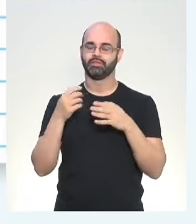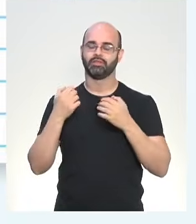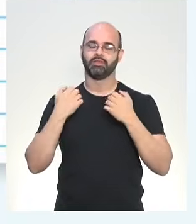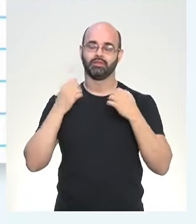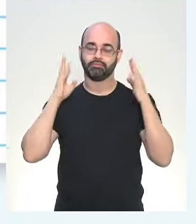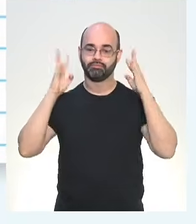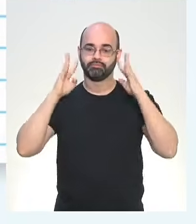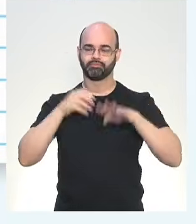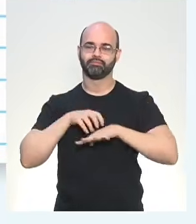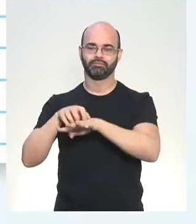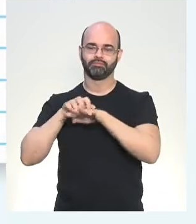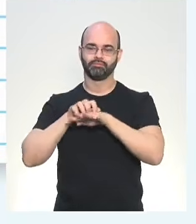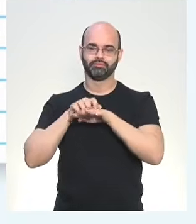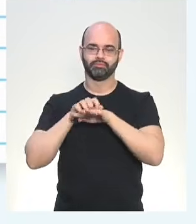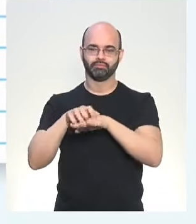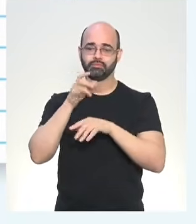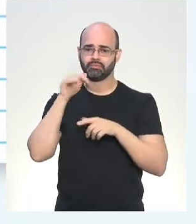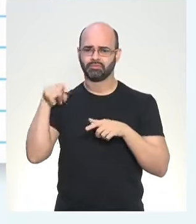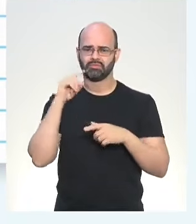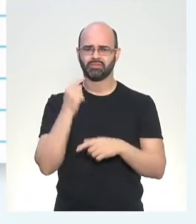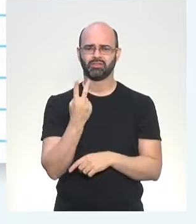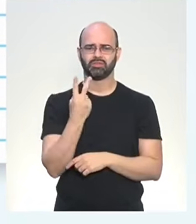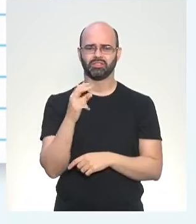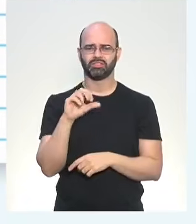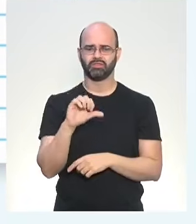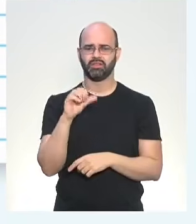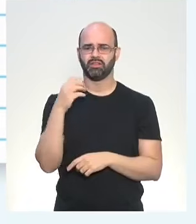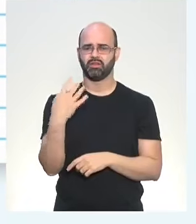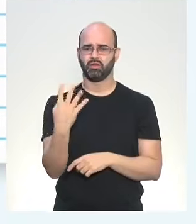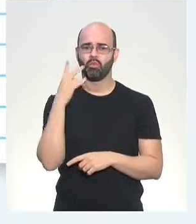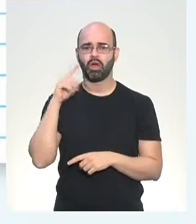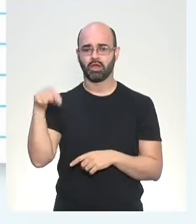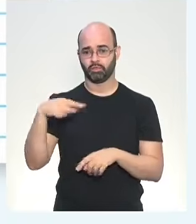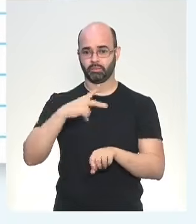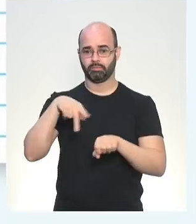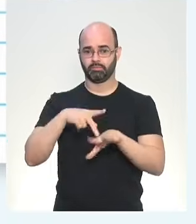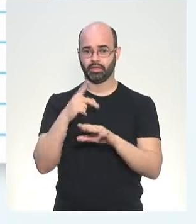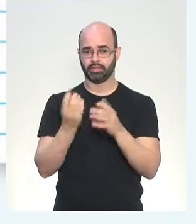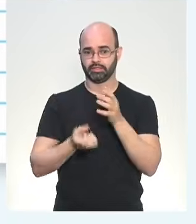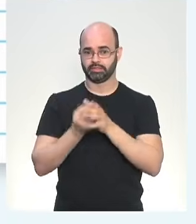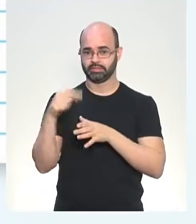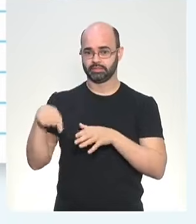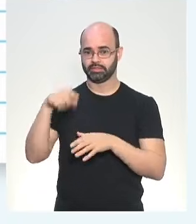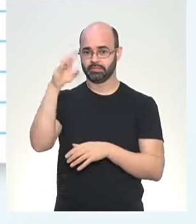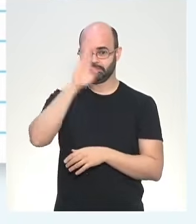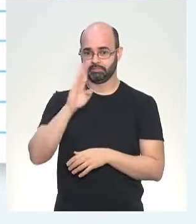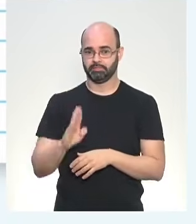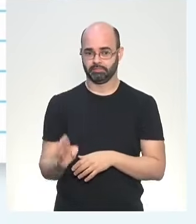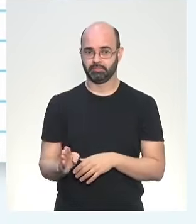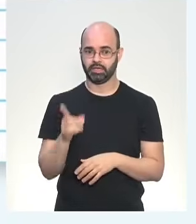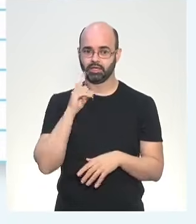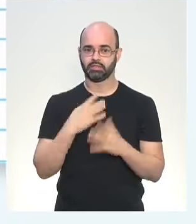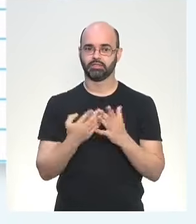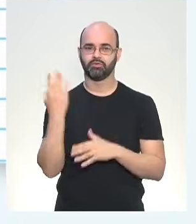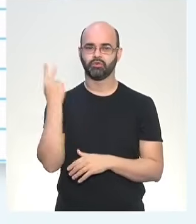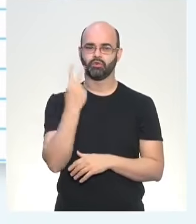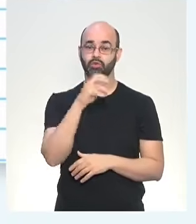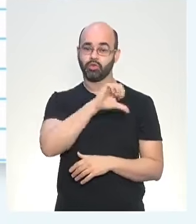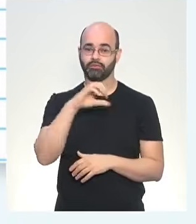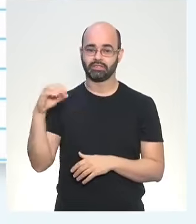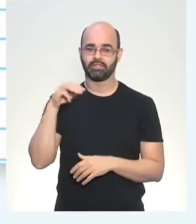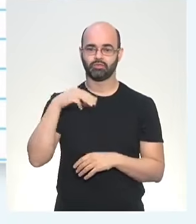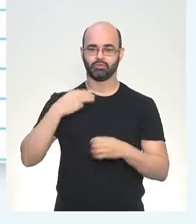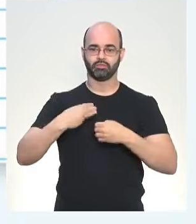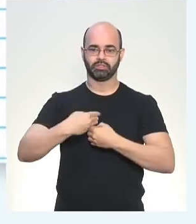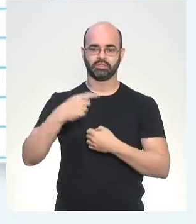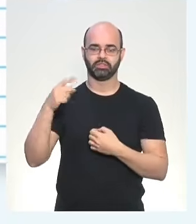Foram identificados no país 294 arranjos populacionais formados por mais de 900 municípios em 2010, que